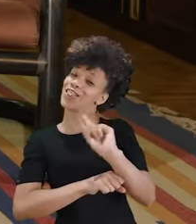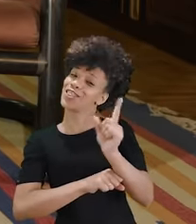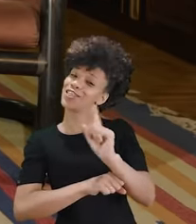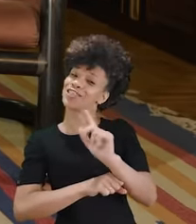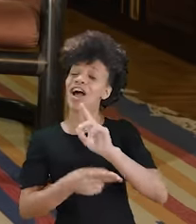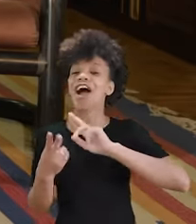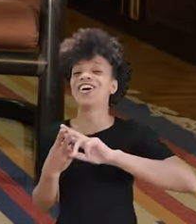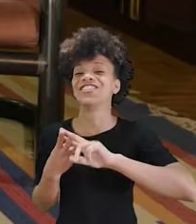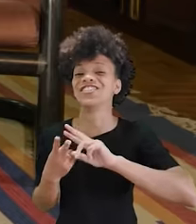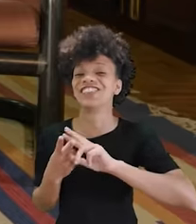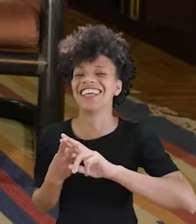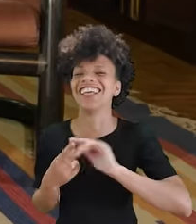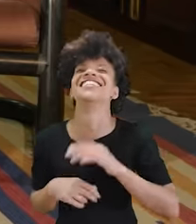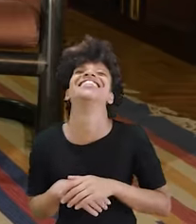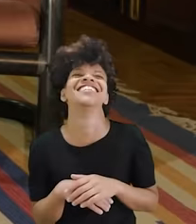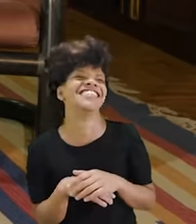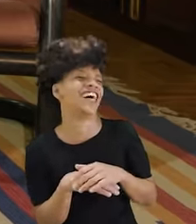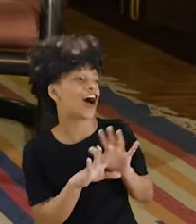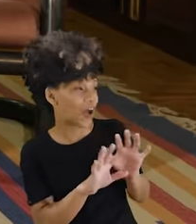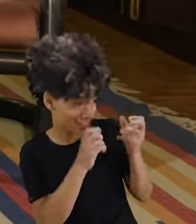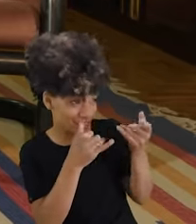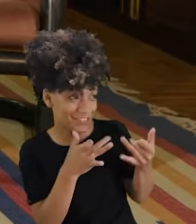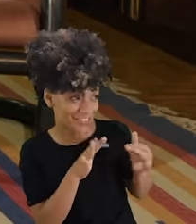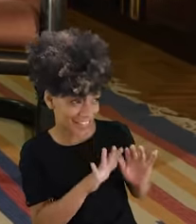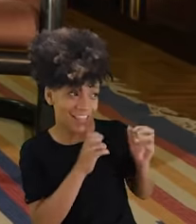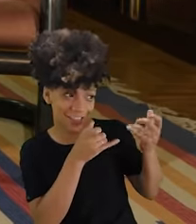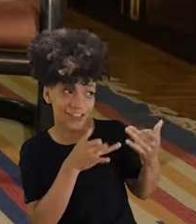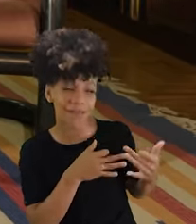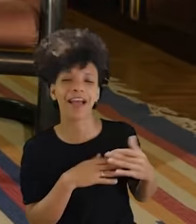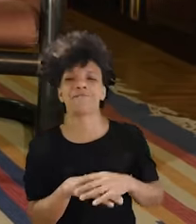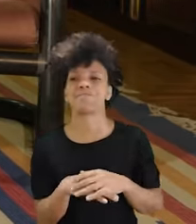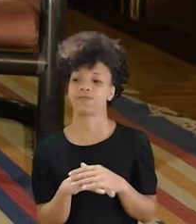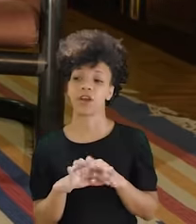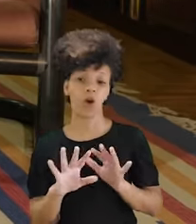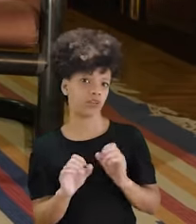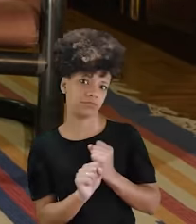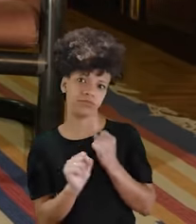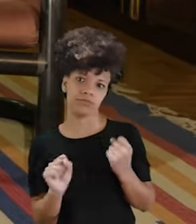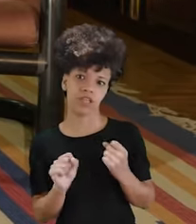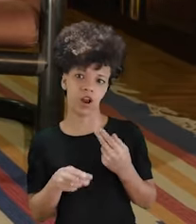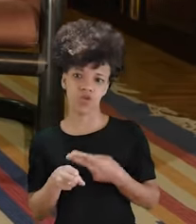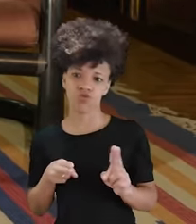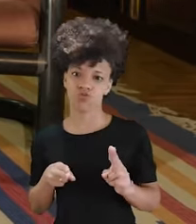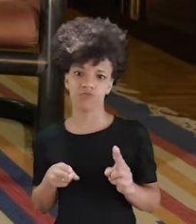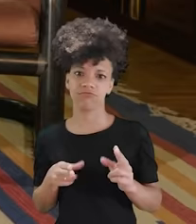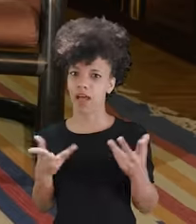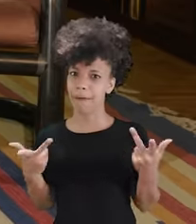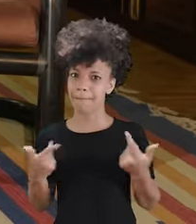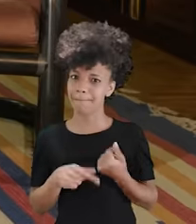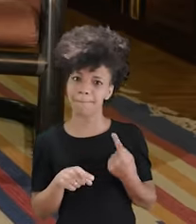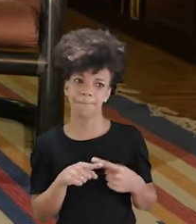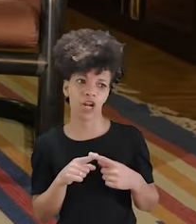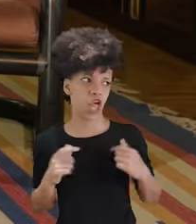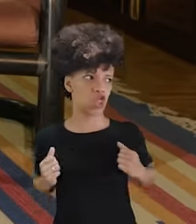não dá ou não dá aquele pênis explicar aqui meu lado e possível ele peladão ele